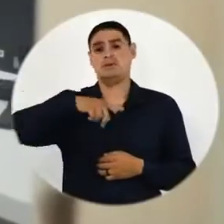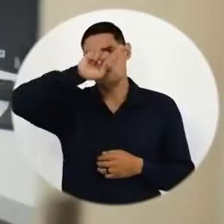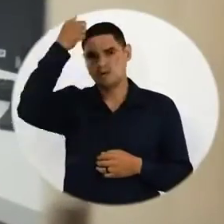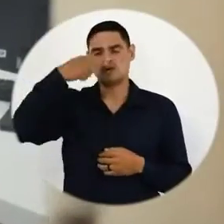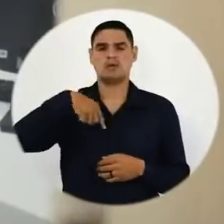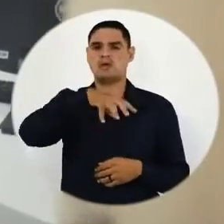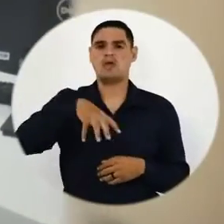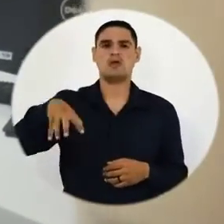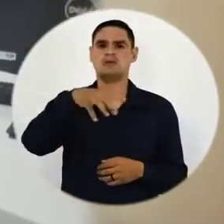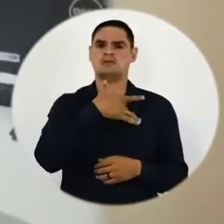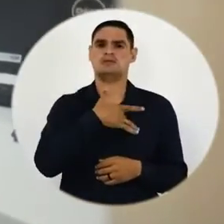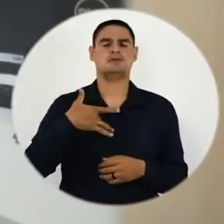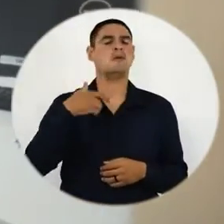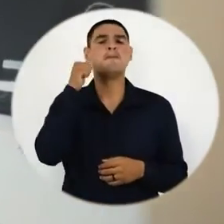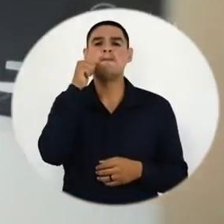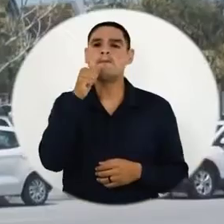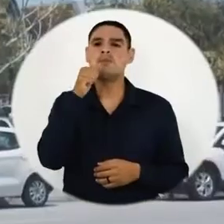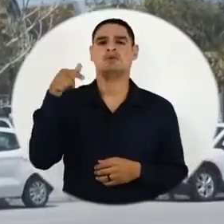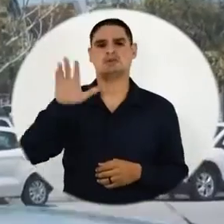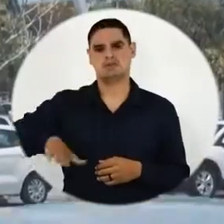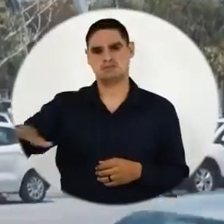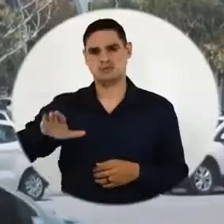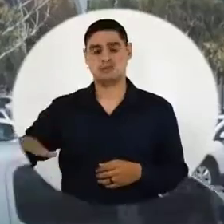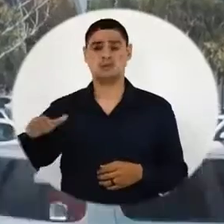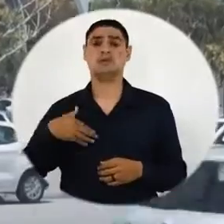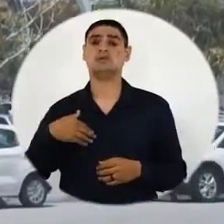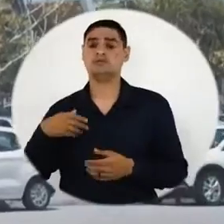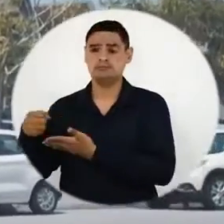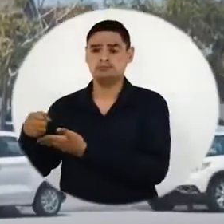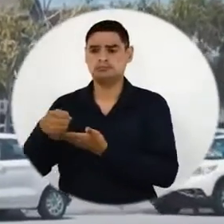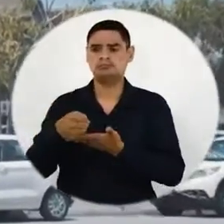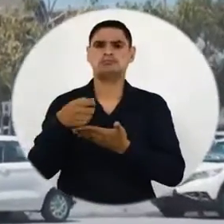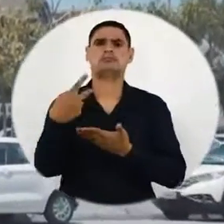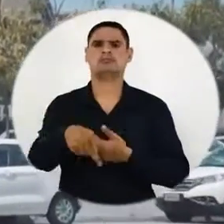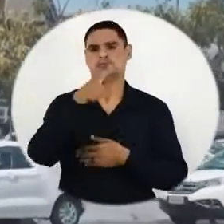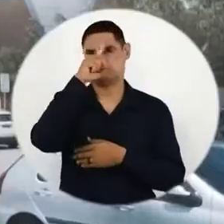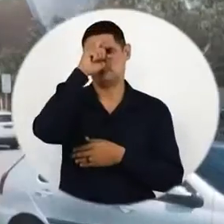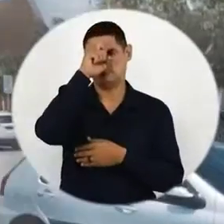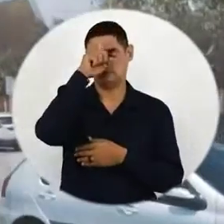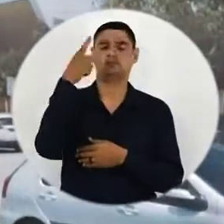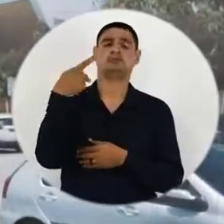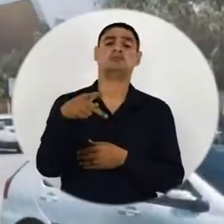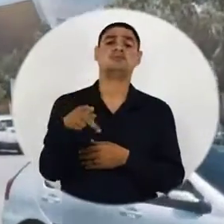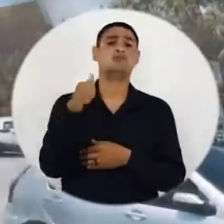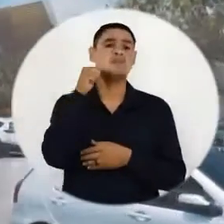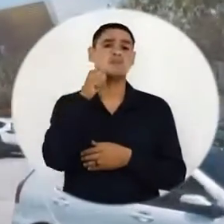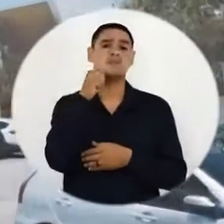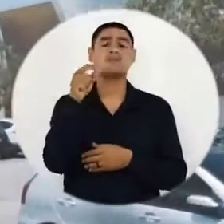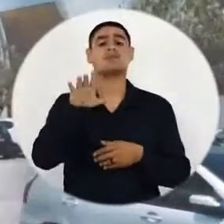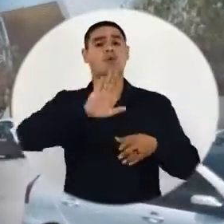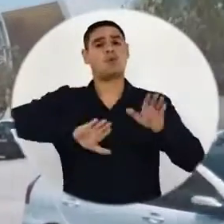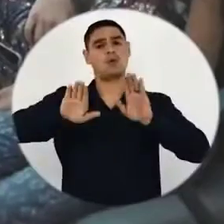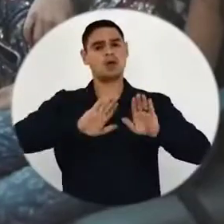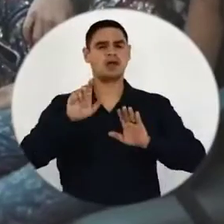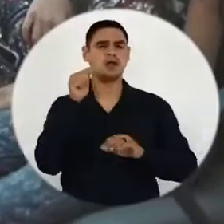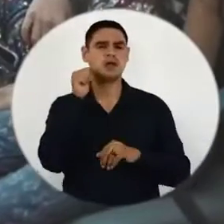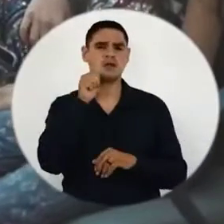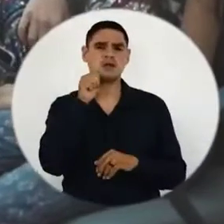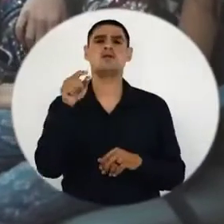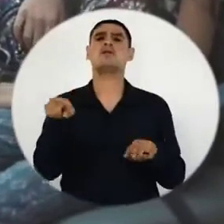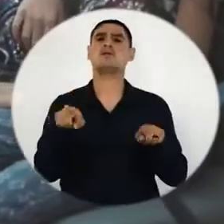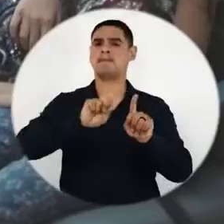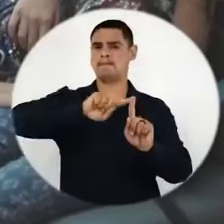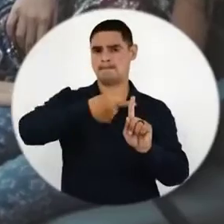rede de saúde da mulher e da criança e direcionar o Hospital da Mulher para sua finalidade principal, cuidar das mulheres.